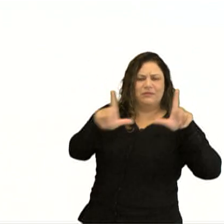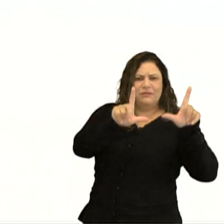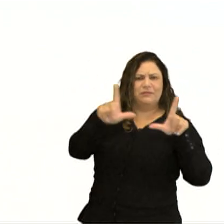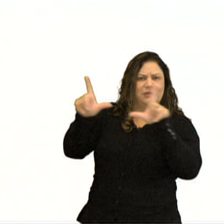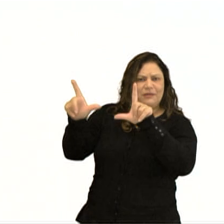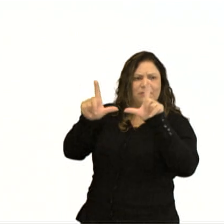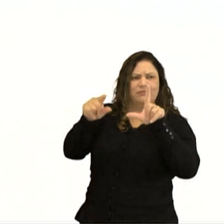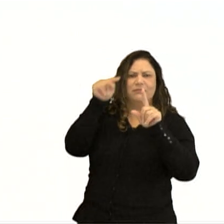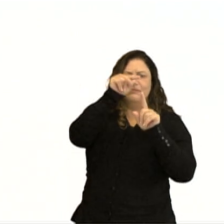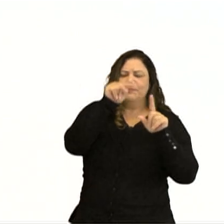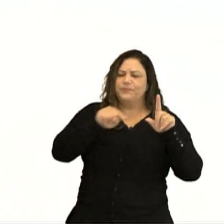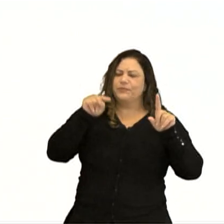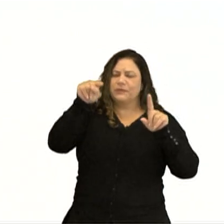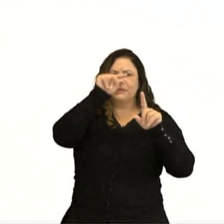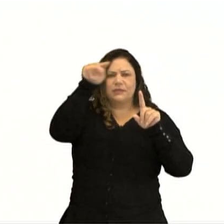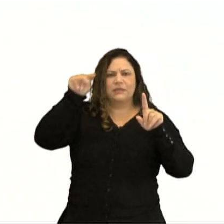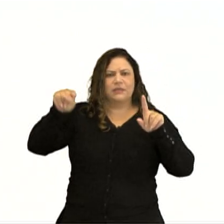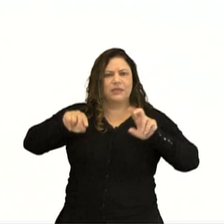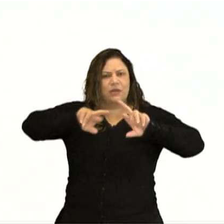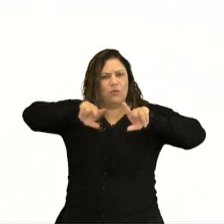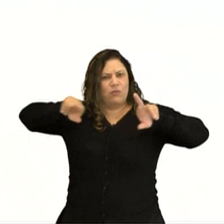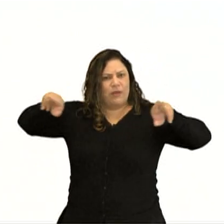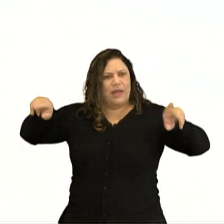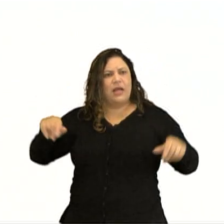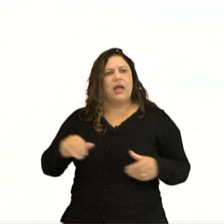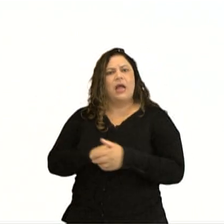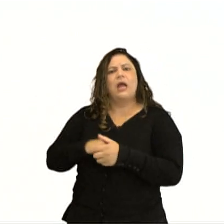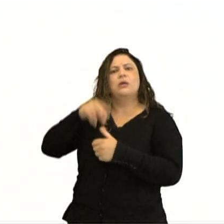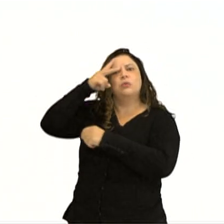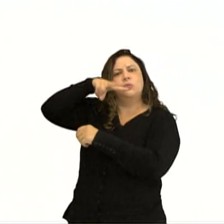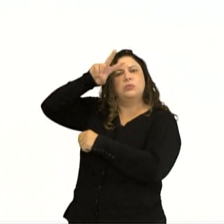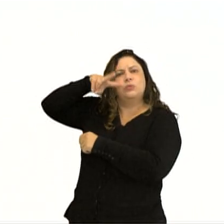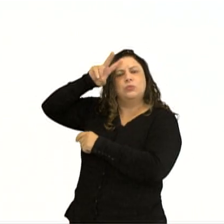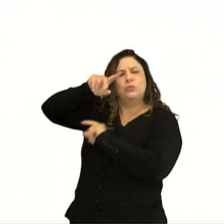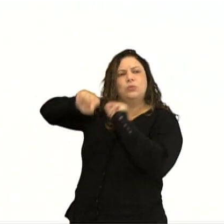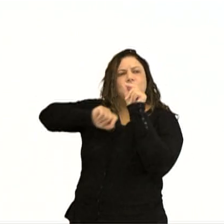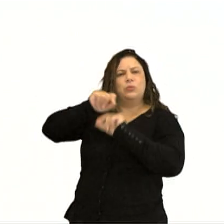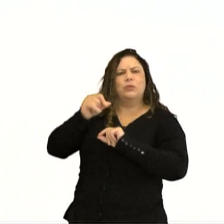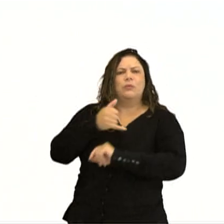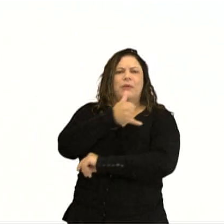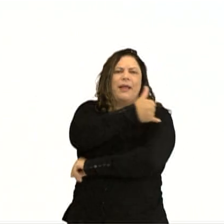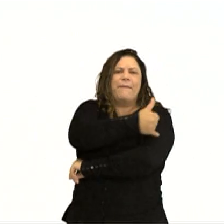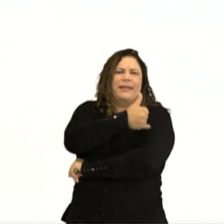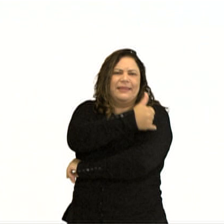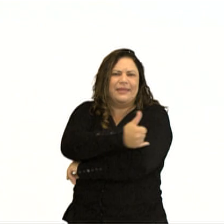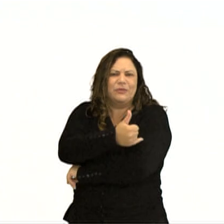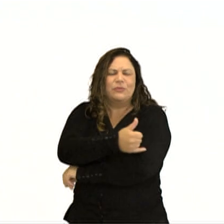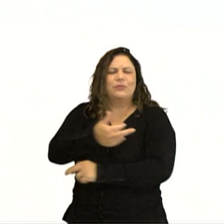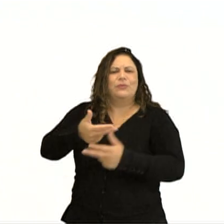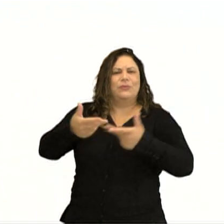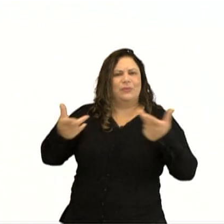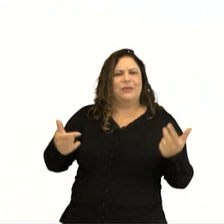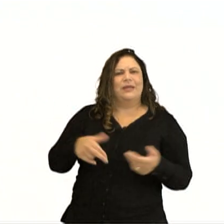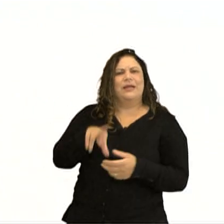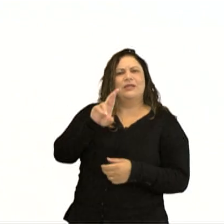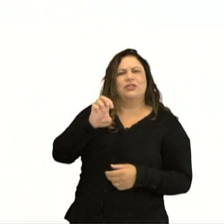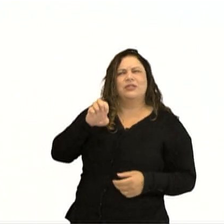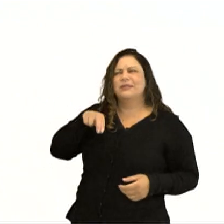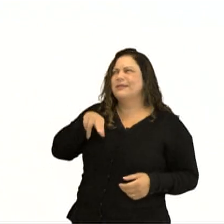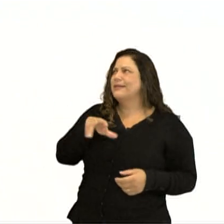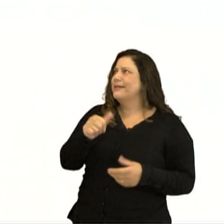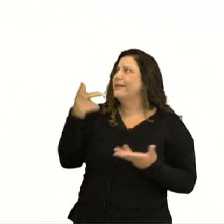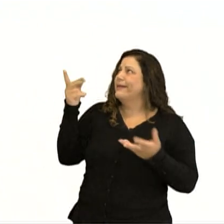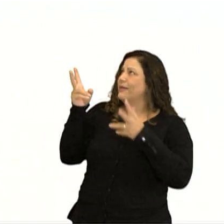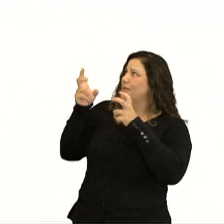pontinhos que formam, aqui nos lembram uma tatuagem de rena, né? Olha essa figura aqui,